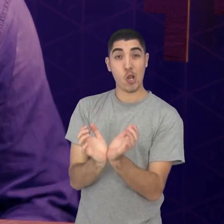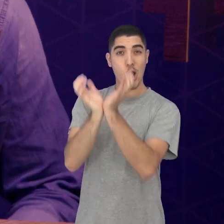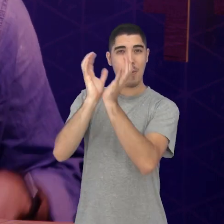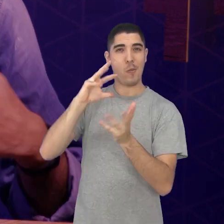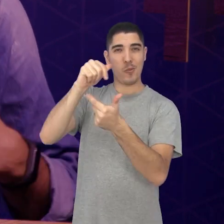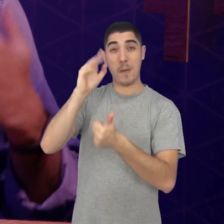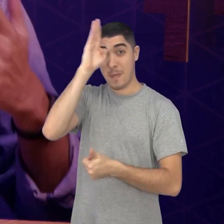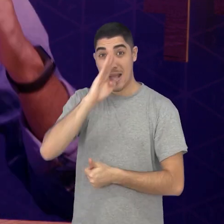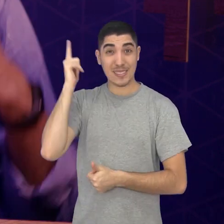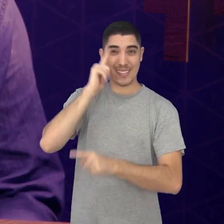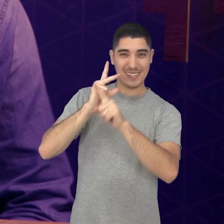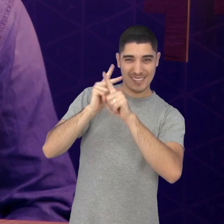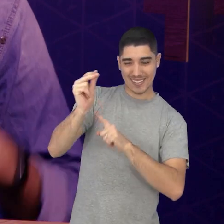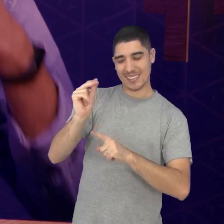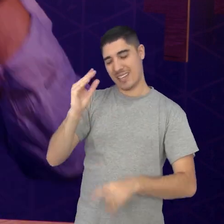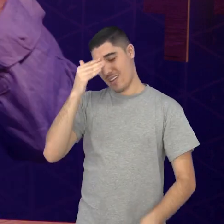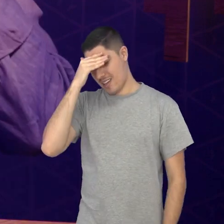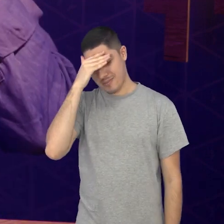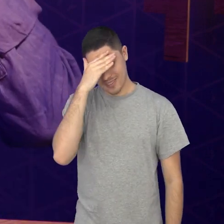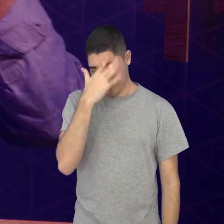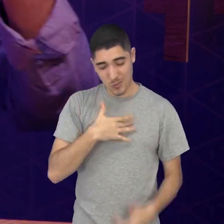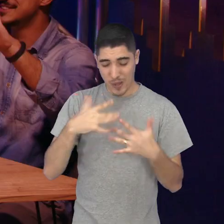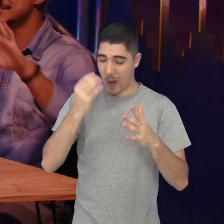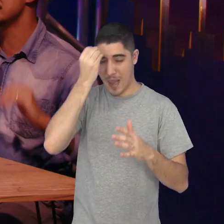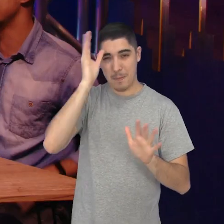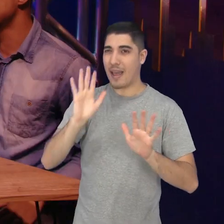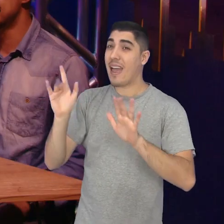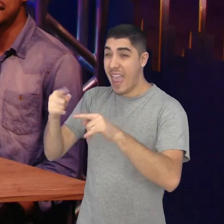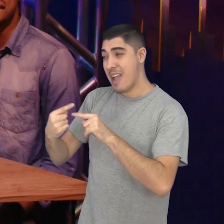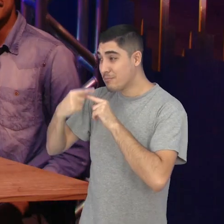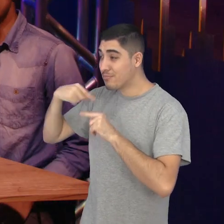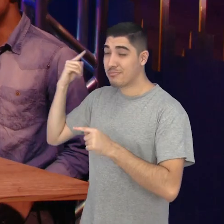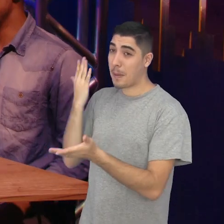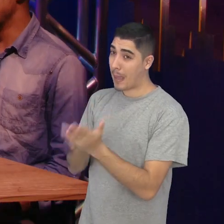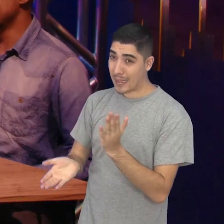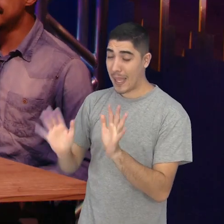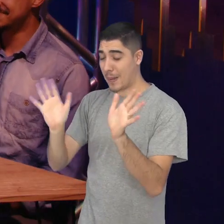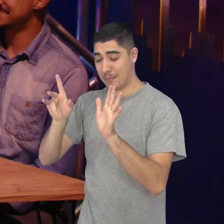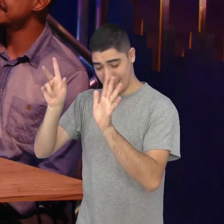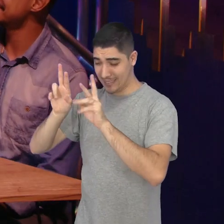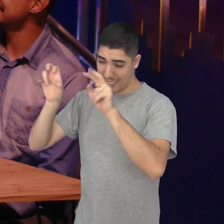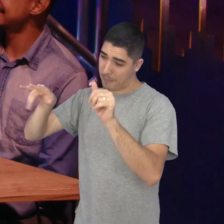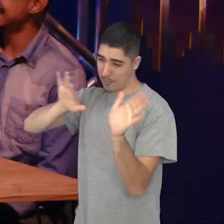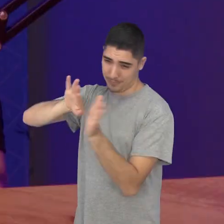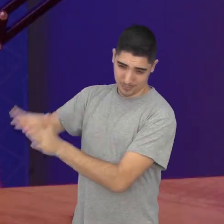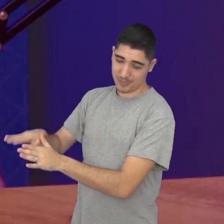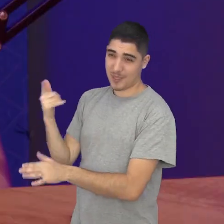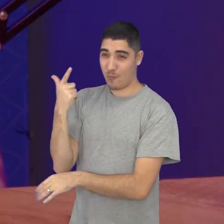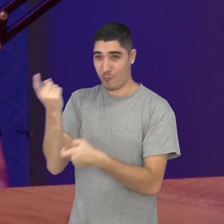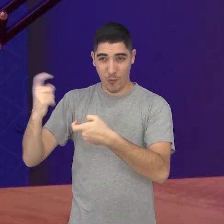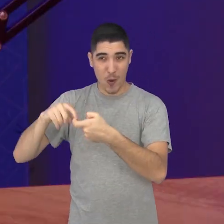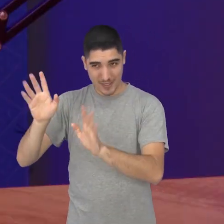de 2002, quando o Brasil foi campeão. Eu não quero falar de algo que futebol. não aconteceu recentemente, mas enfim, esse não é o assunto de